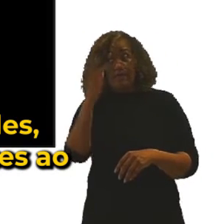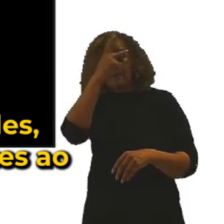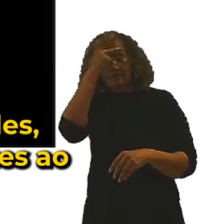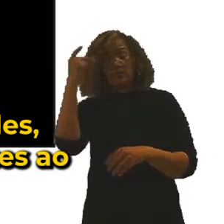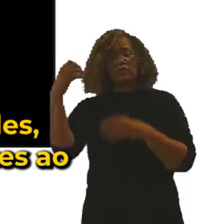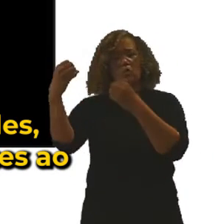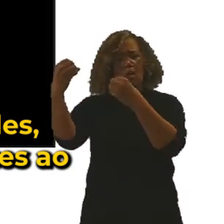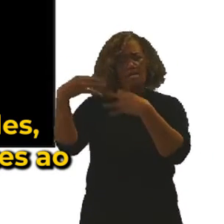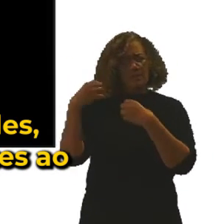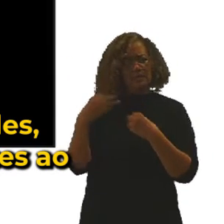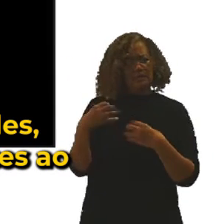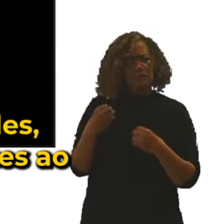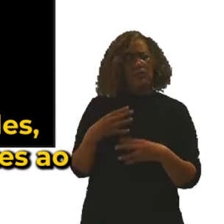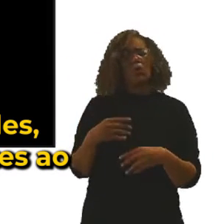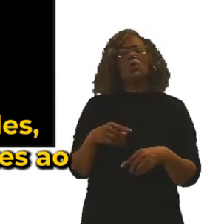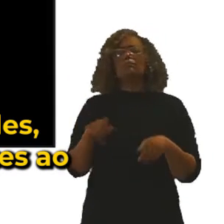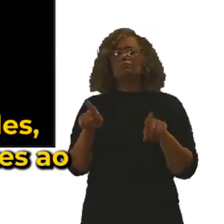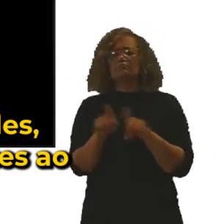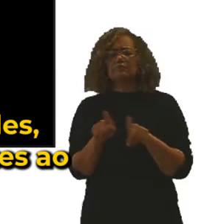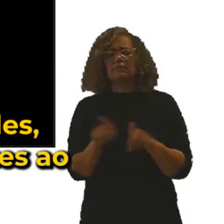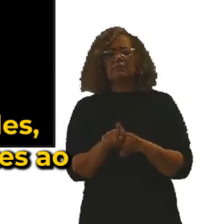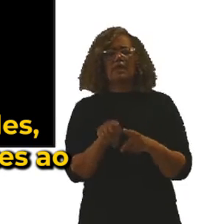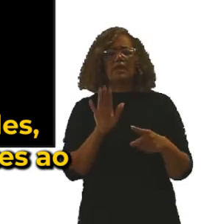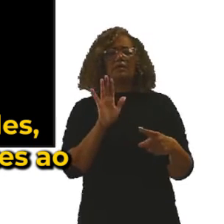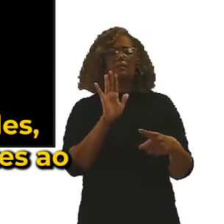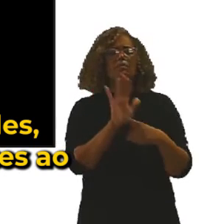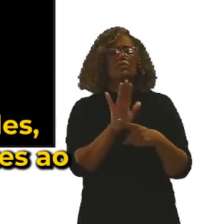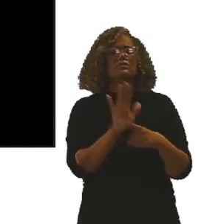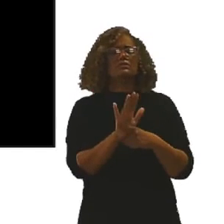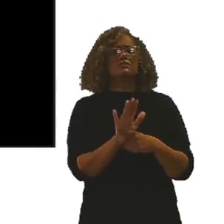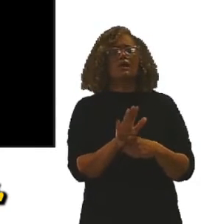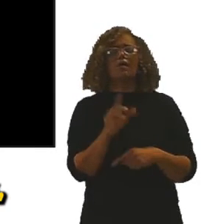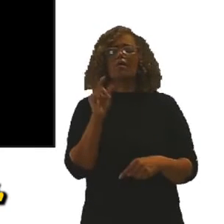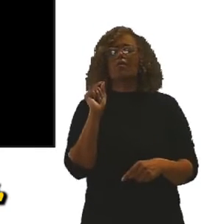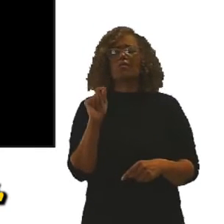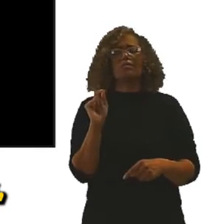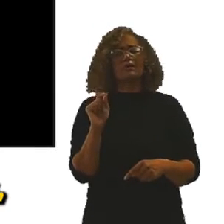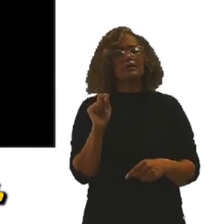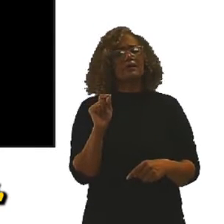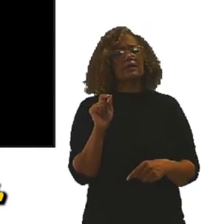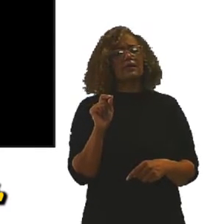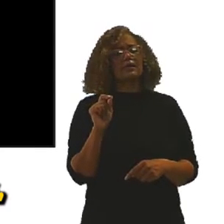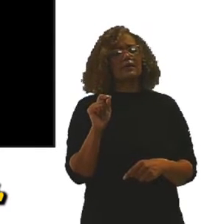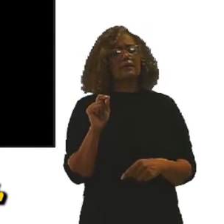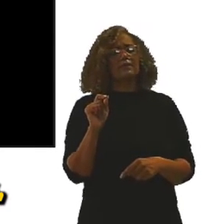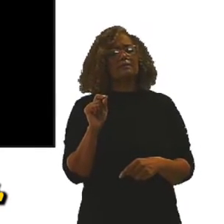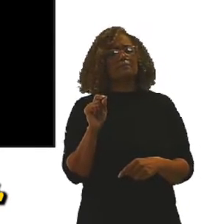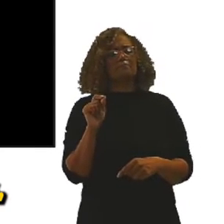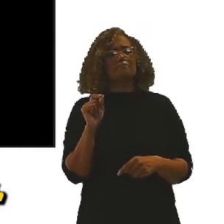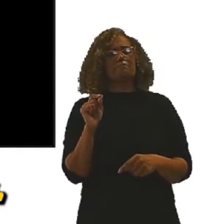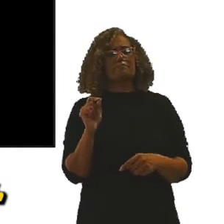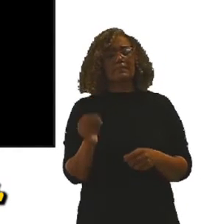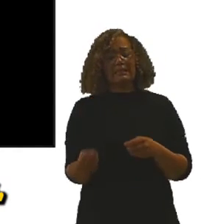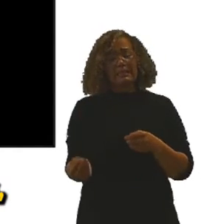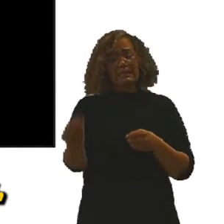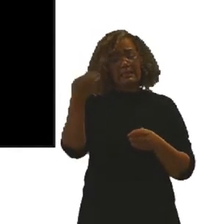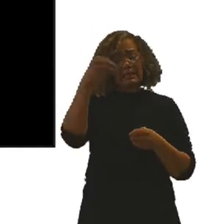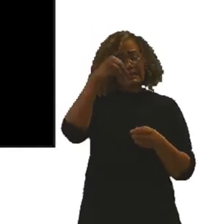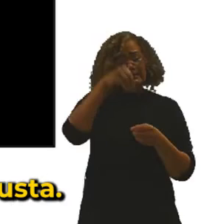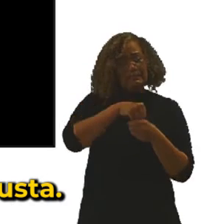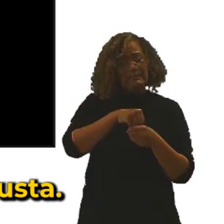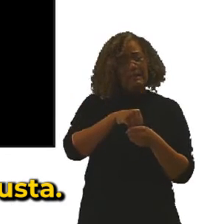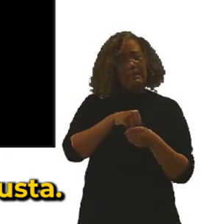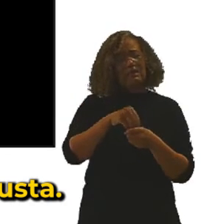dimensões estruturais referentes ao patriarcado, né, elas interagem em todos os